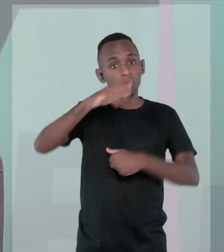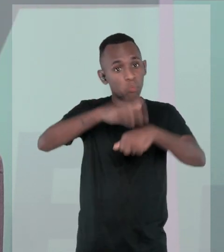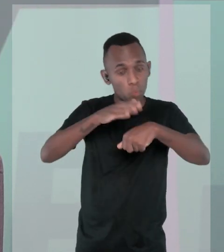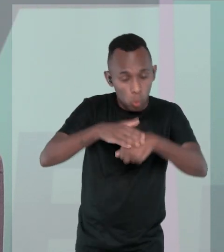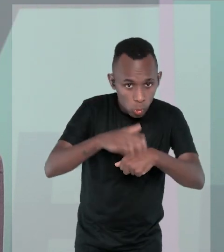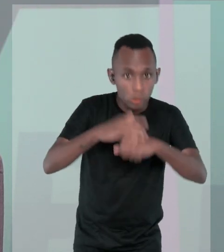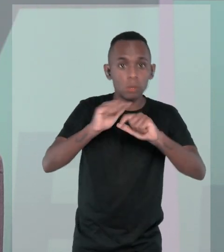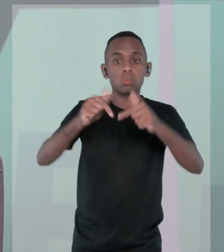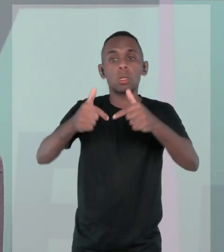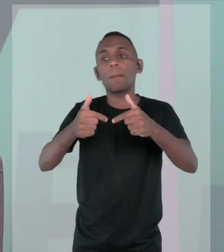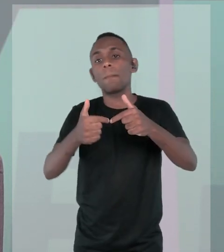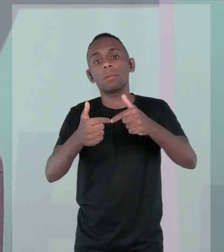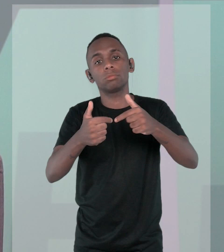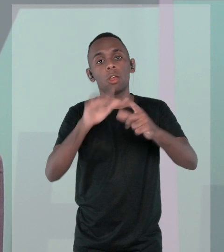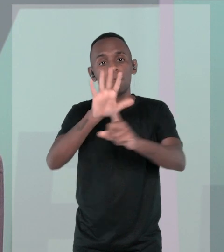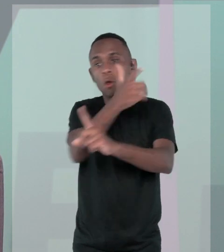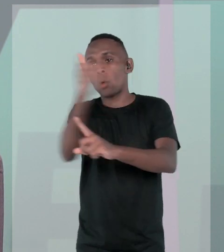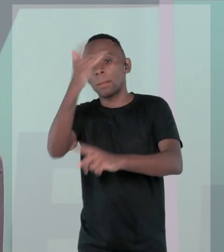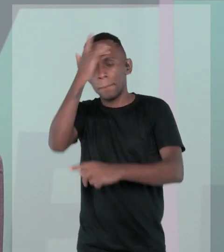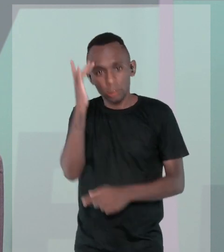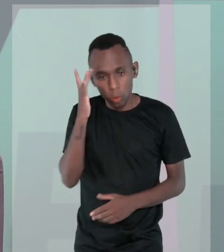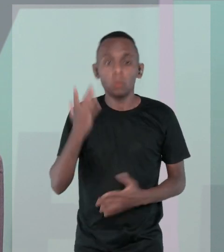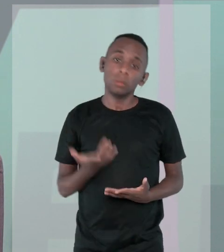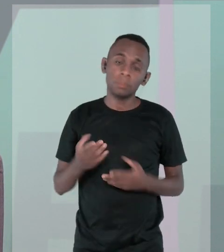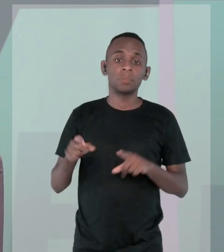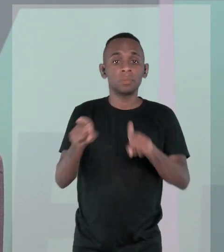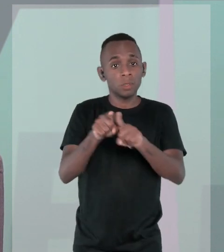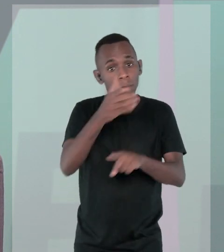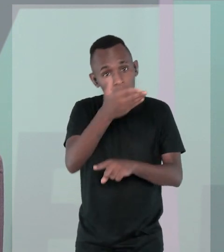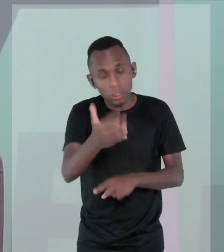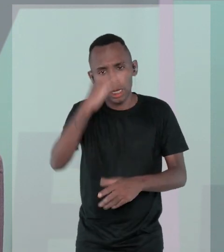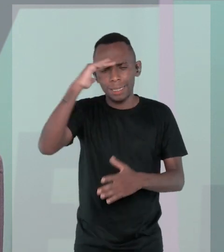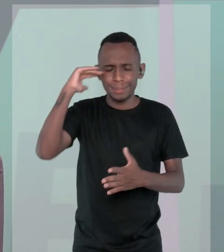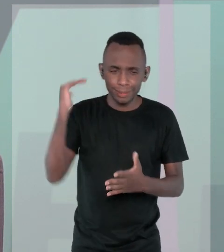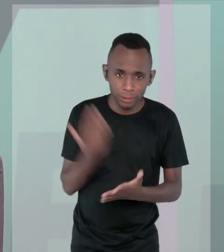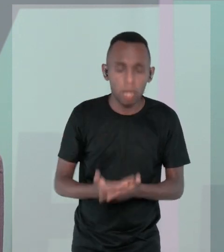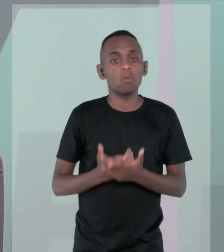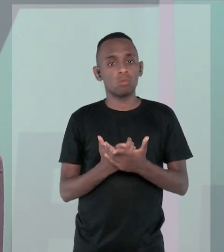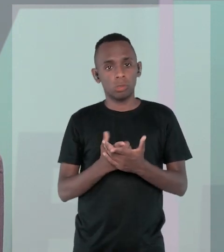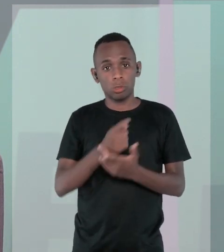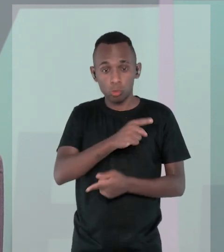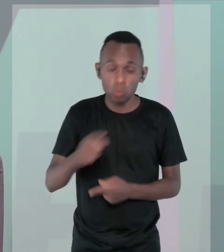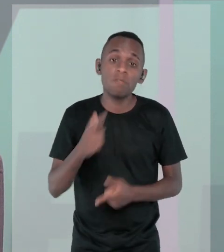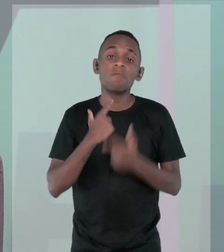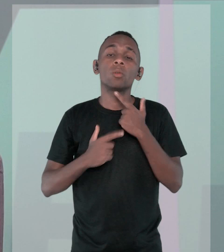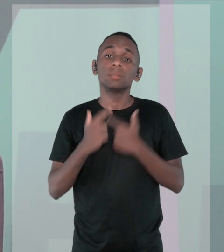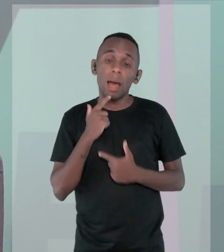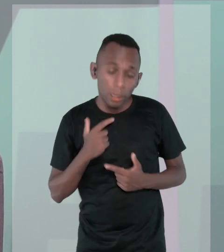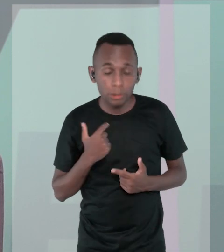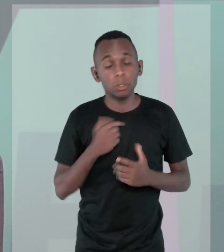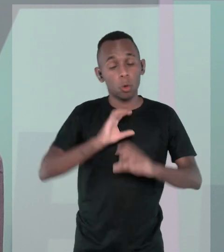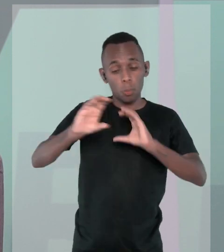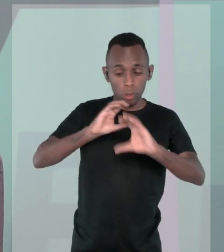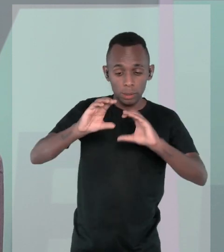atitude em relação aos outros. Está na sua atitude, está no seu regime de crenças, está na sua intuição. A